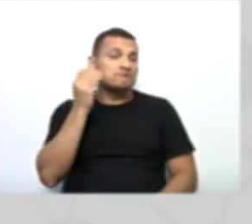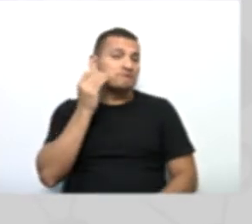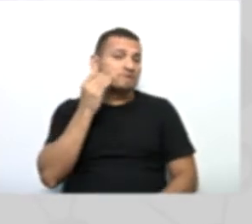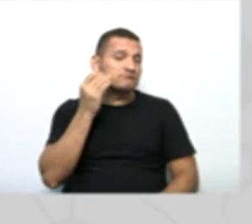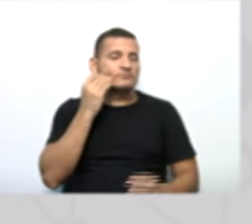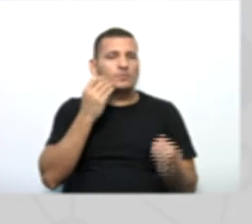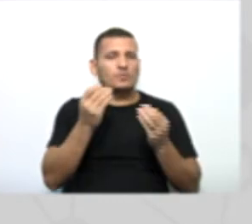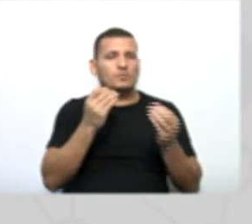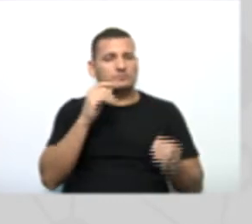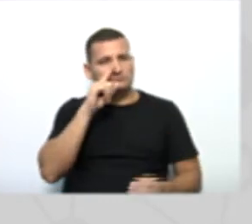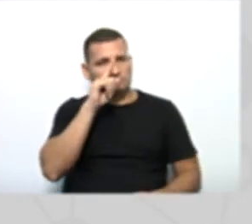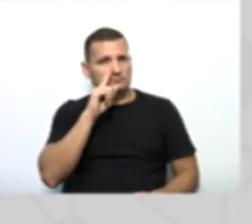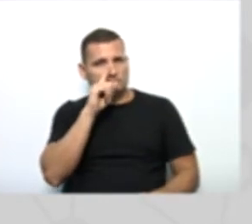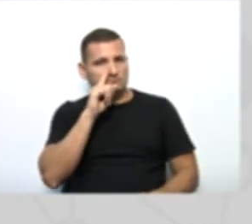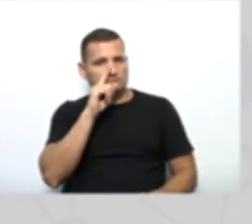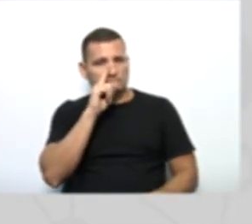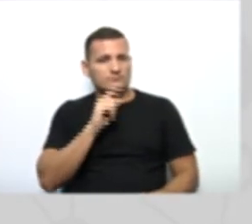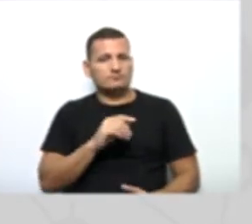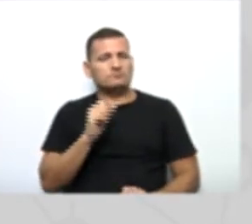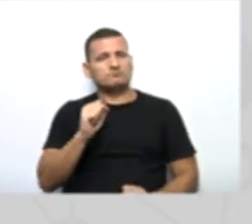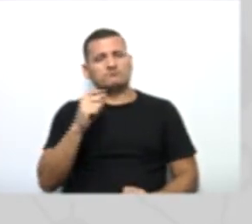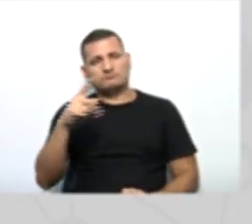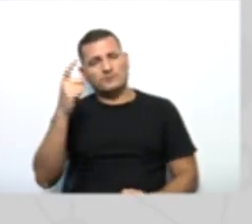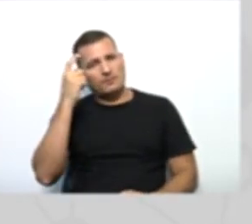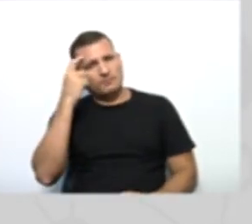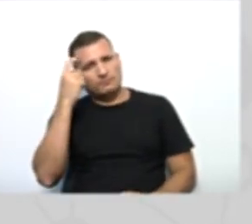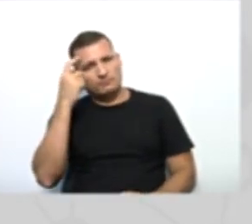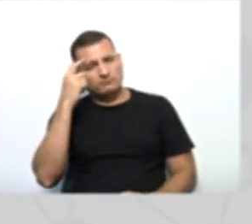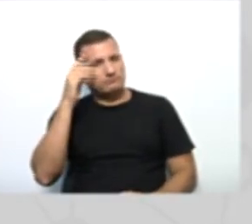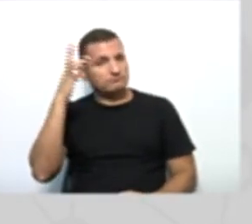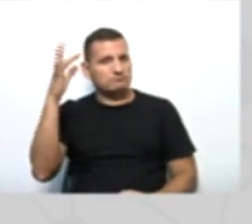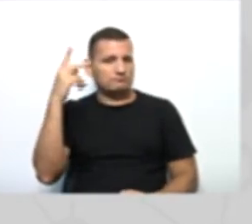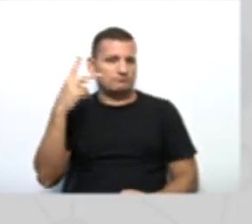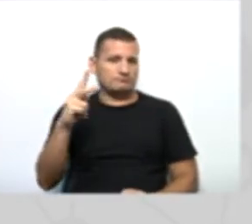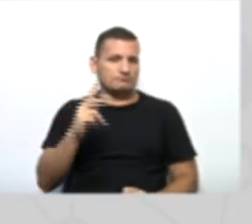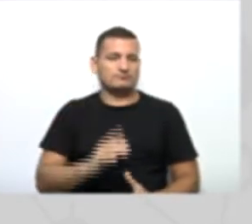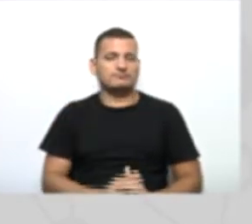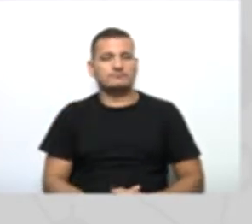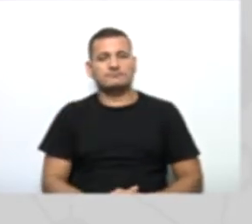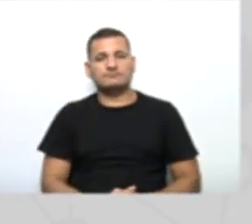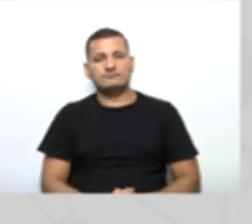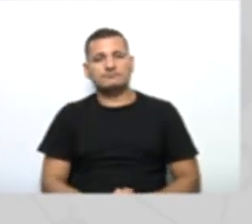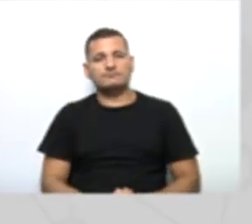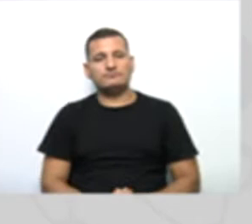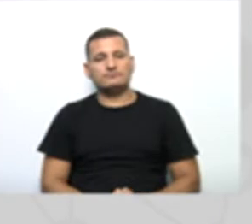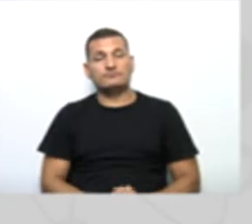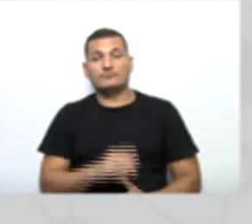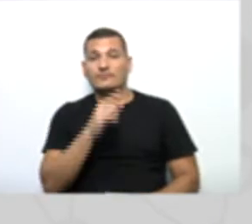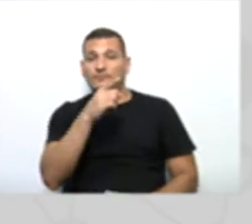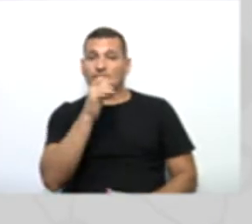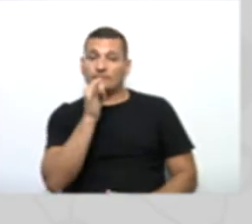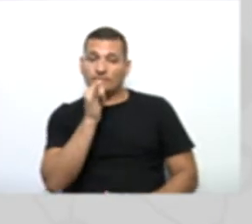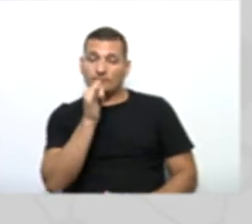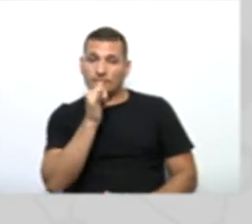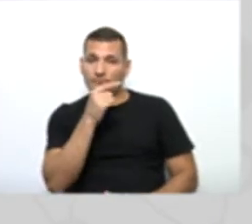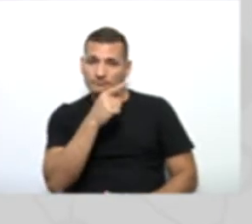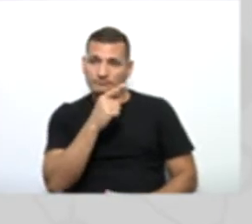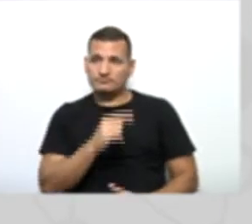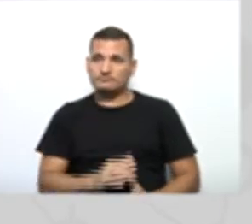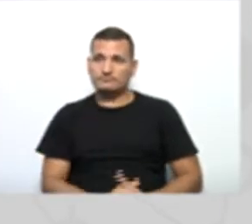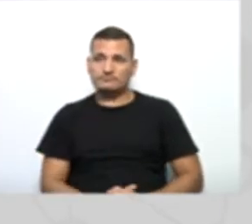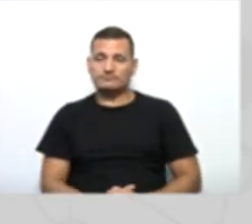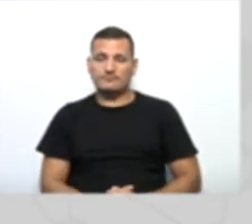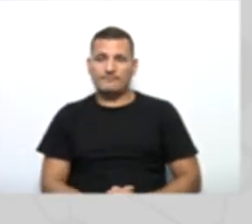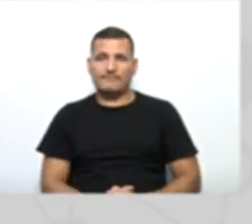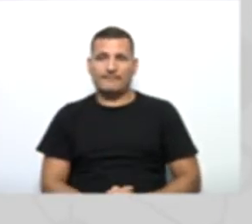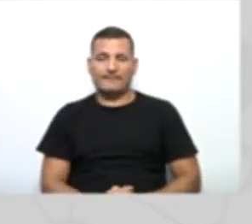do risco ali, tá bom? Pode ir pela sua cabeça, pela sua imaginação. Tá aí, olha só, um exemplozinho bem interessante, tá?